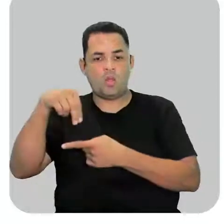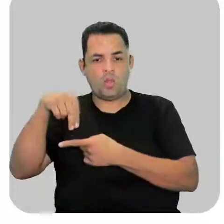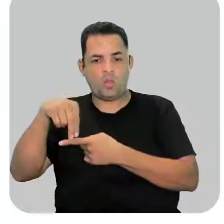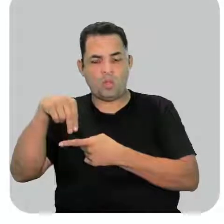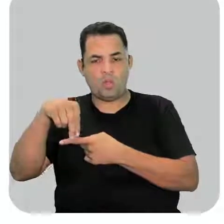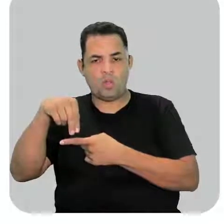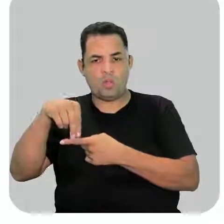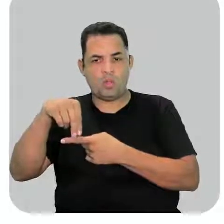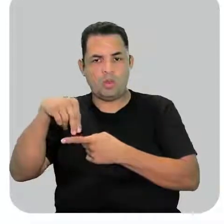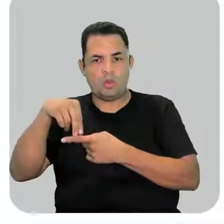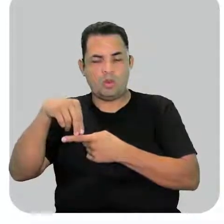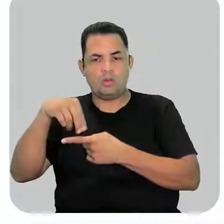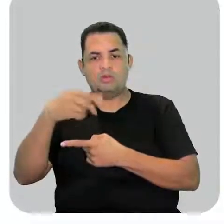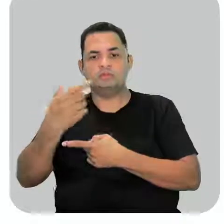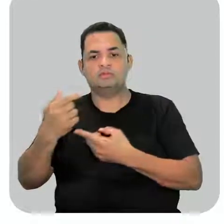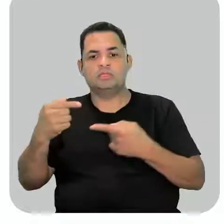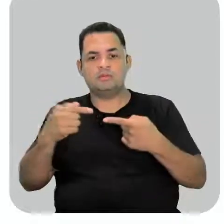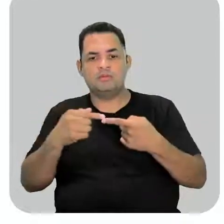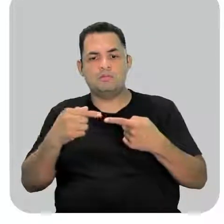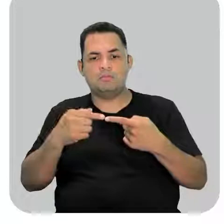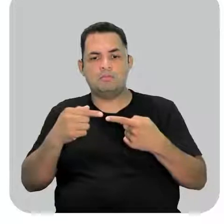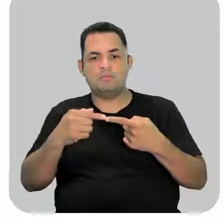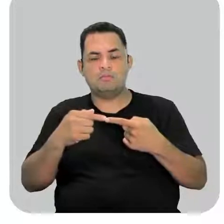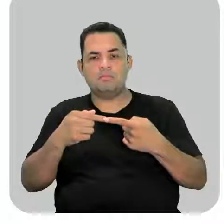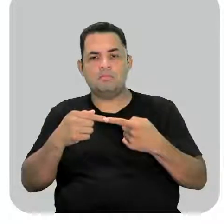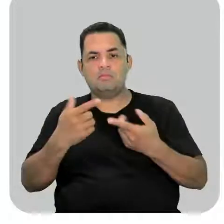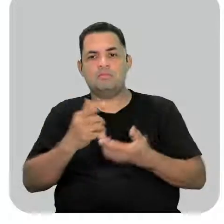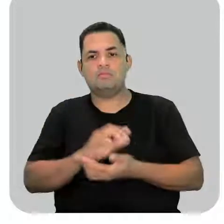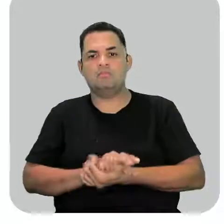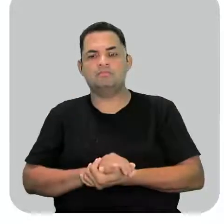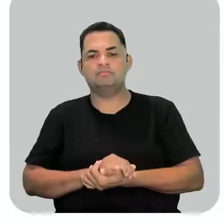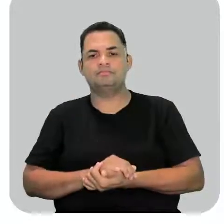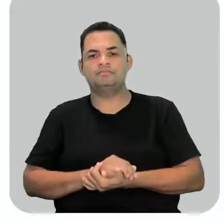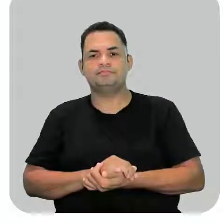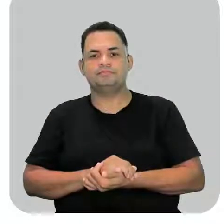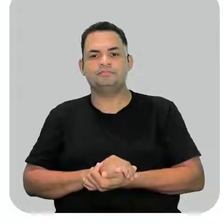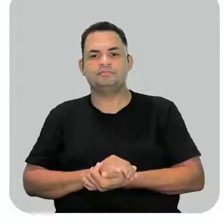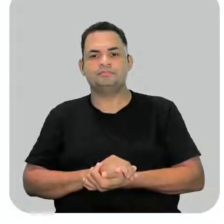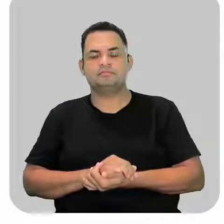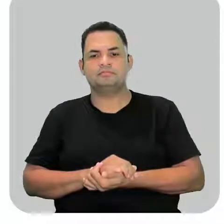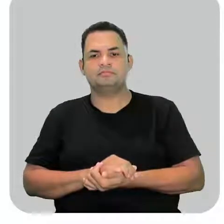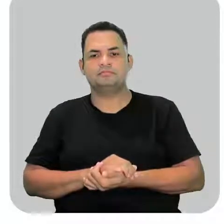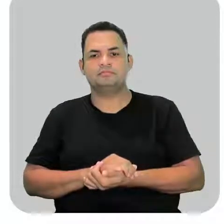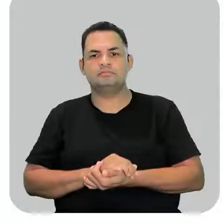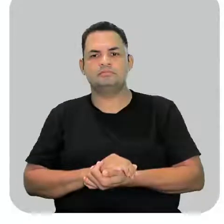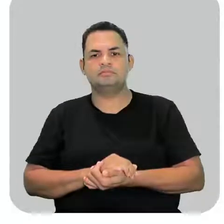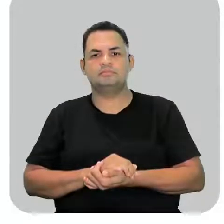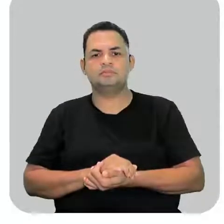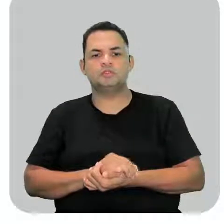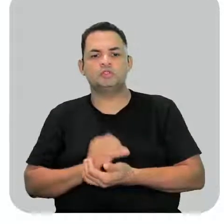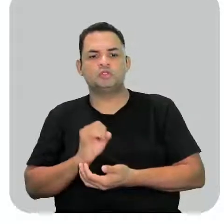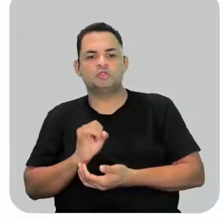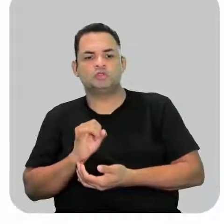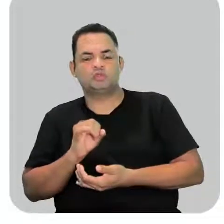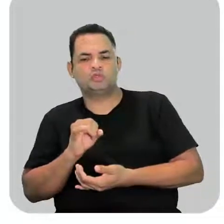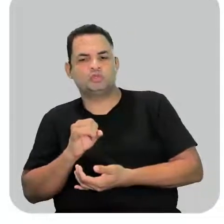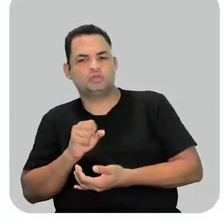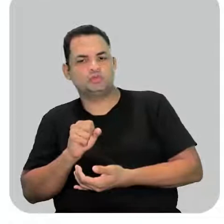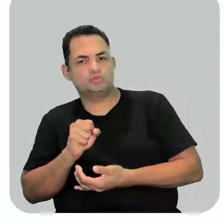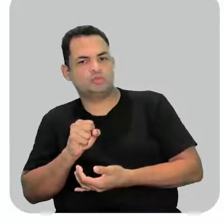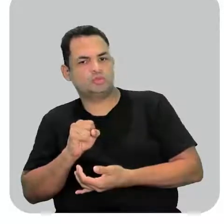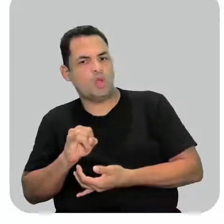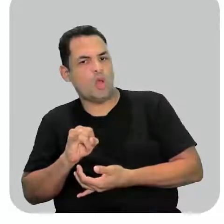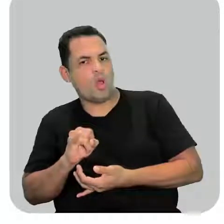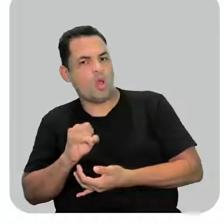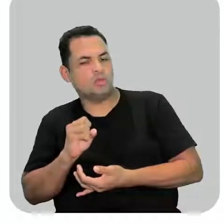aqui, ó, ligado no primeiro carbono. Então, também nitrogênio não coloco mais. Como eu só tenho 3 átomos